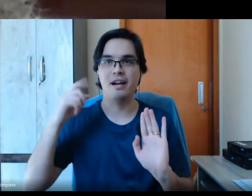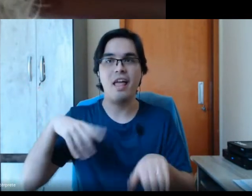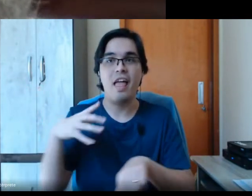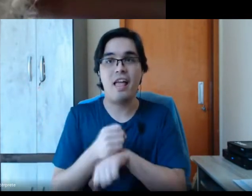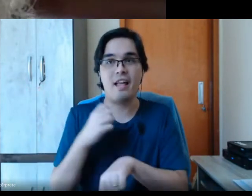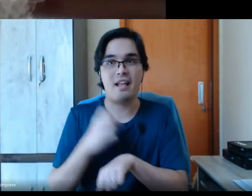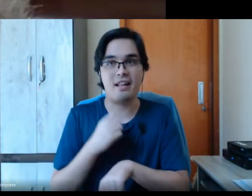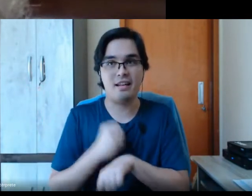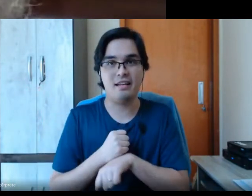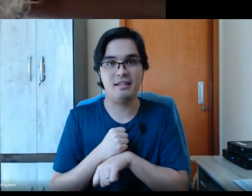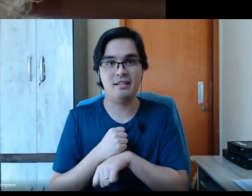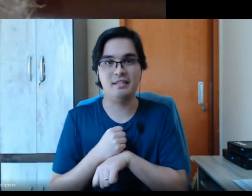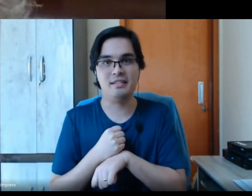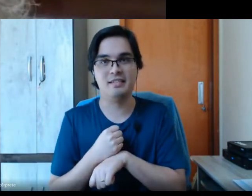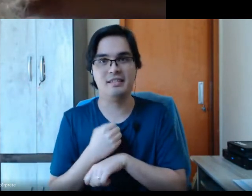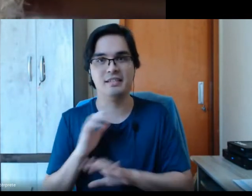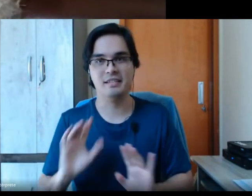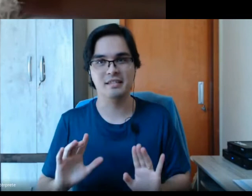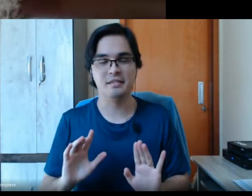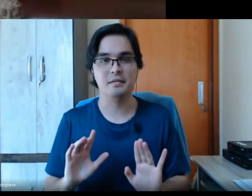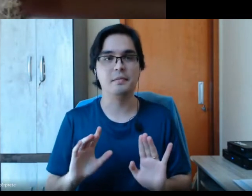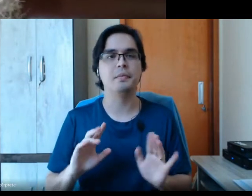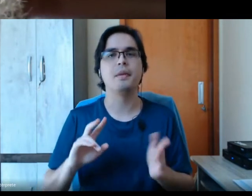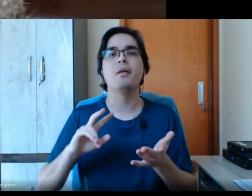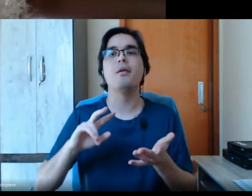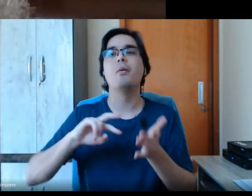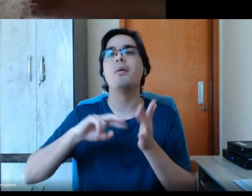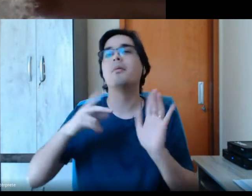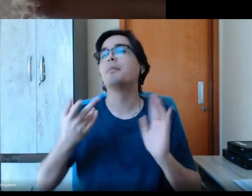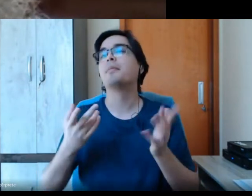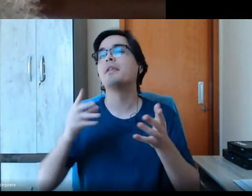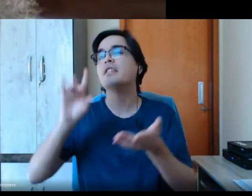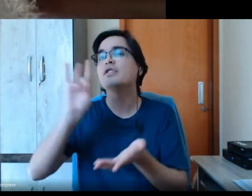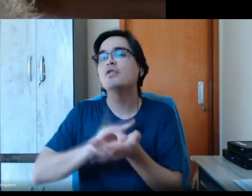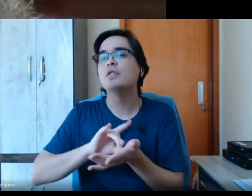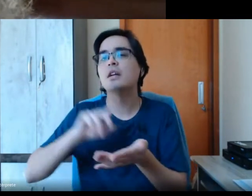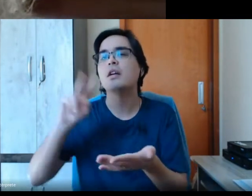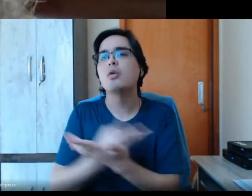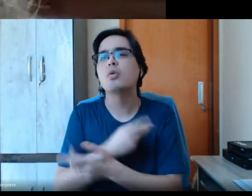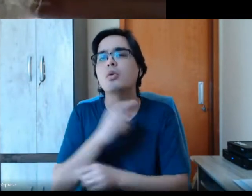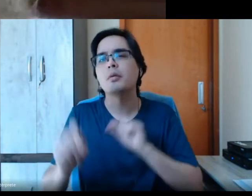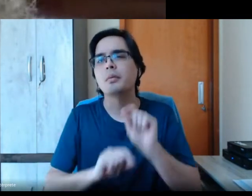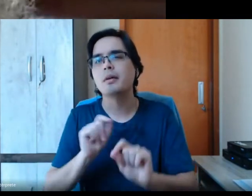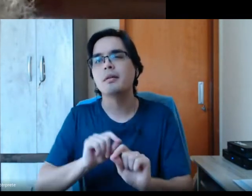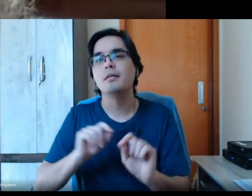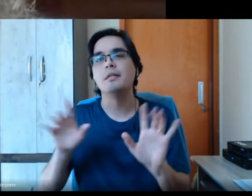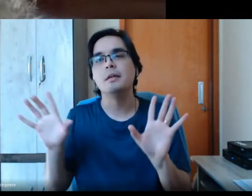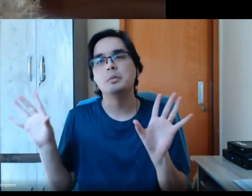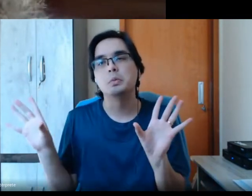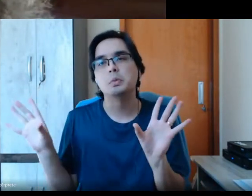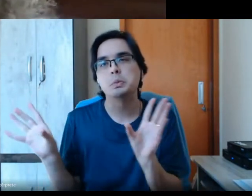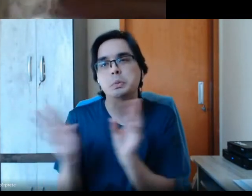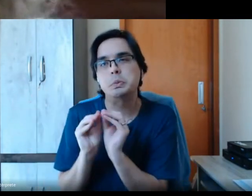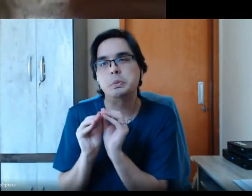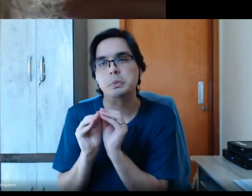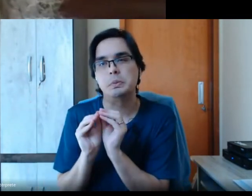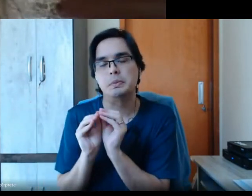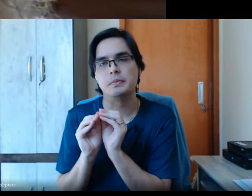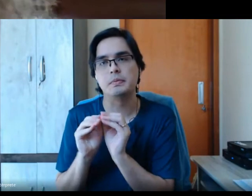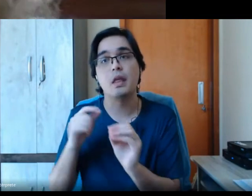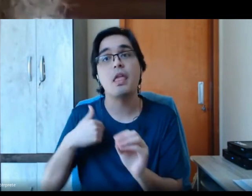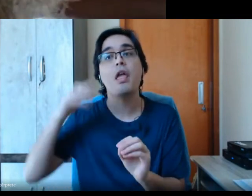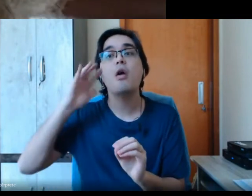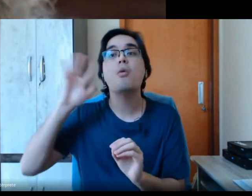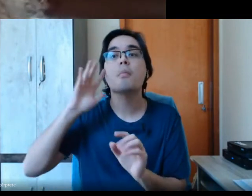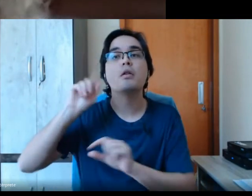a essa disciplina. Se ele tem 8 horas, o que ele vai fazer nessas 8 horas semanais? Seja essa